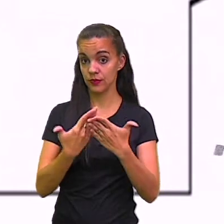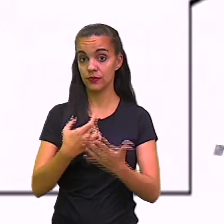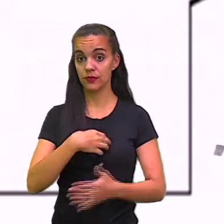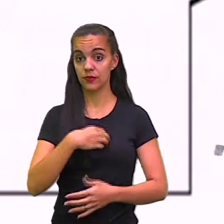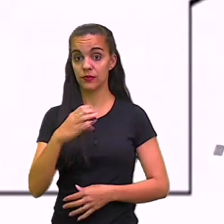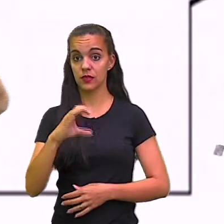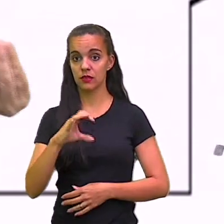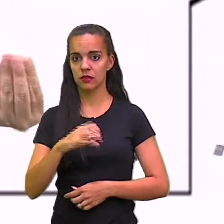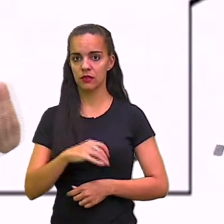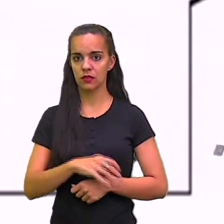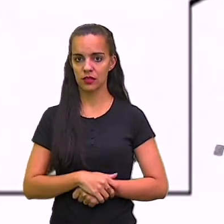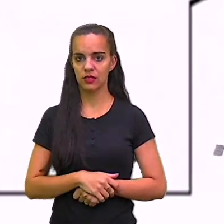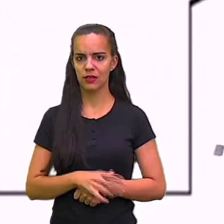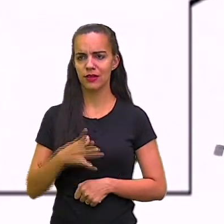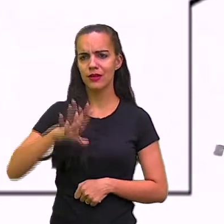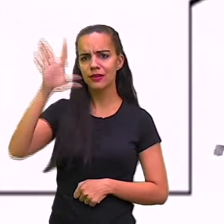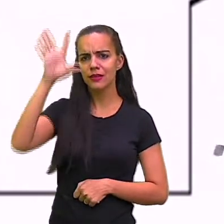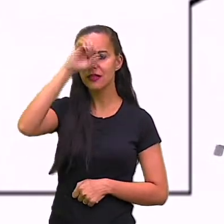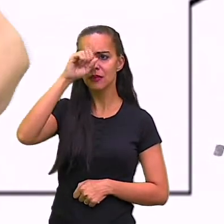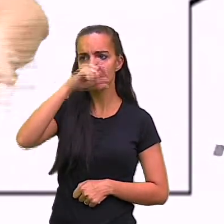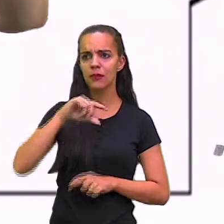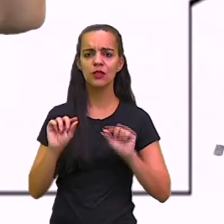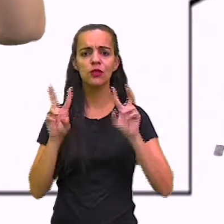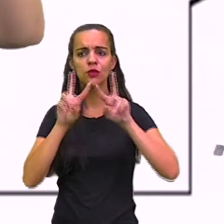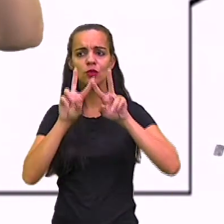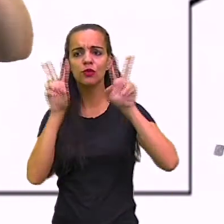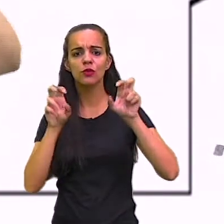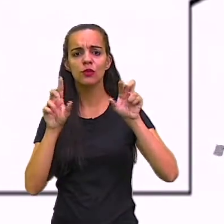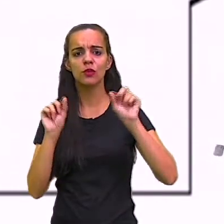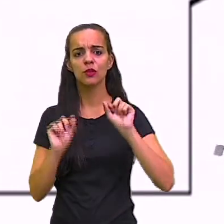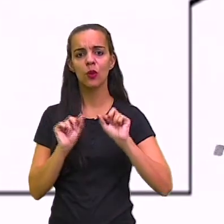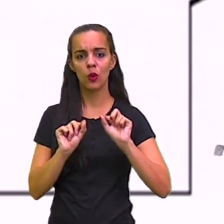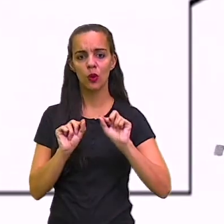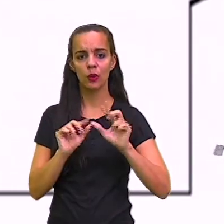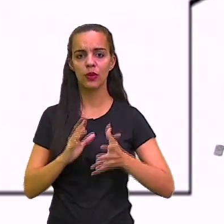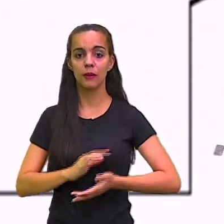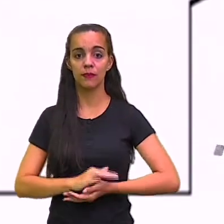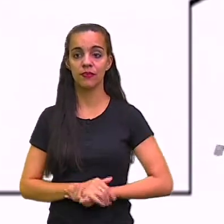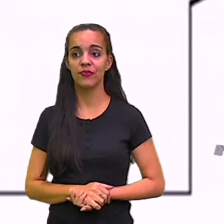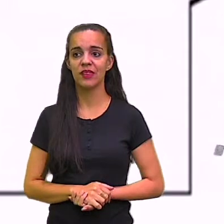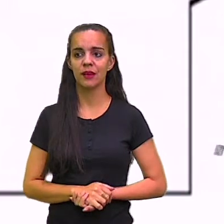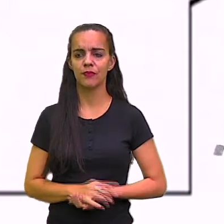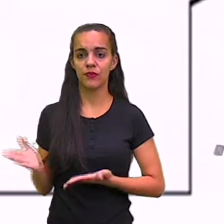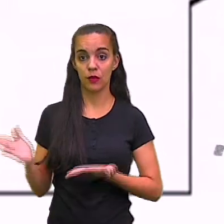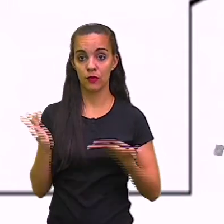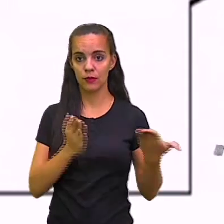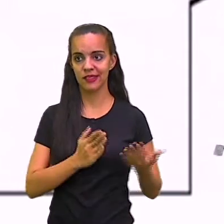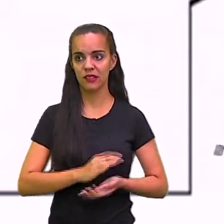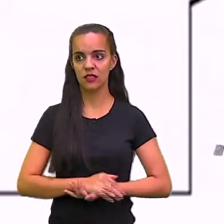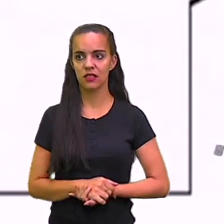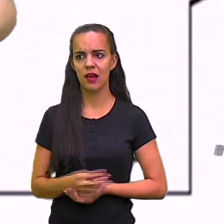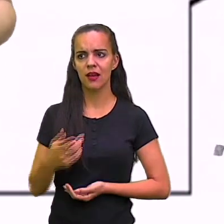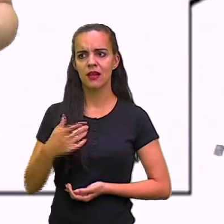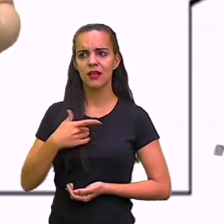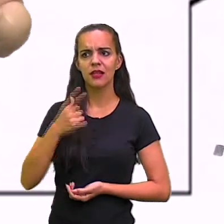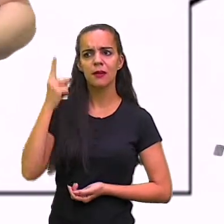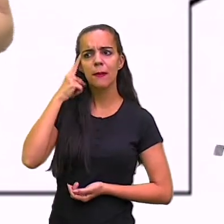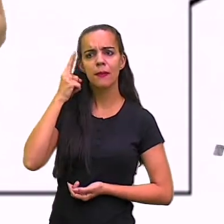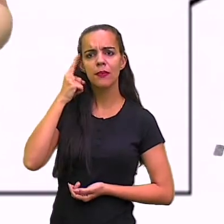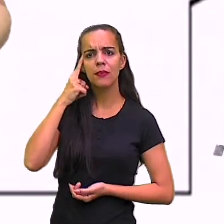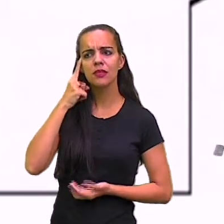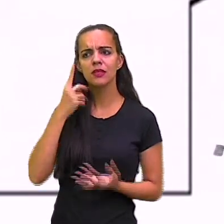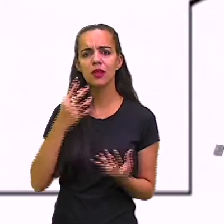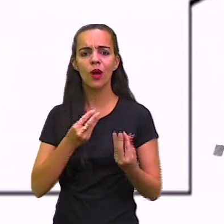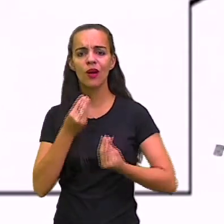aprender um pouco dos circuitos elétricos e da energia elétrica vamos lá pensar